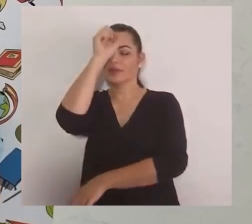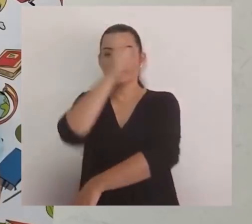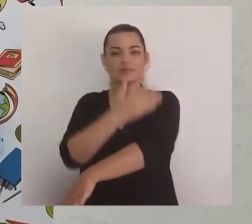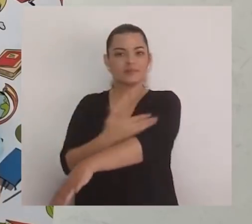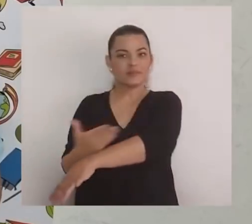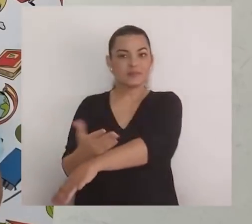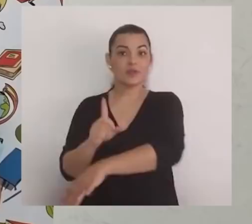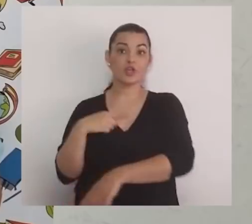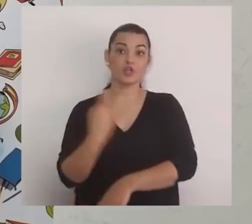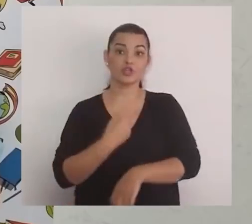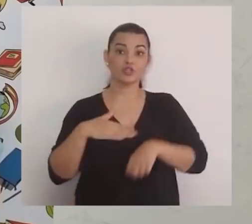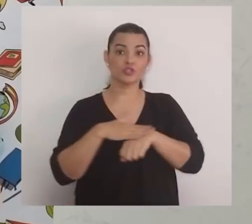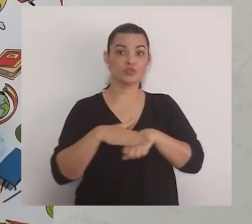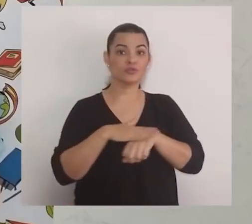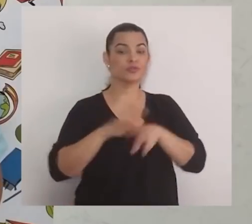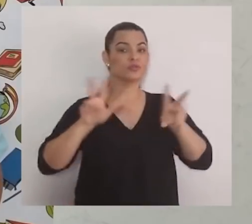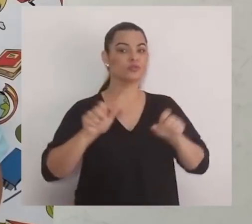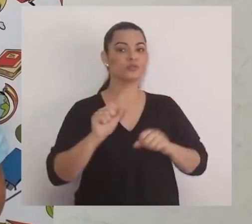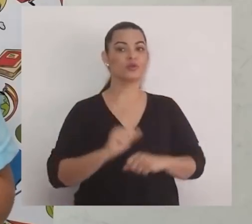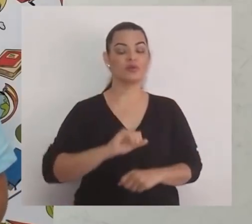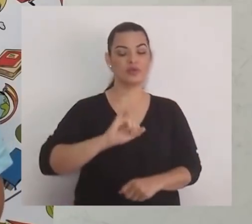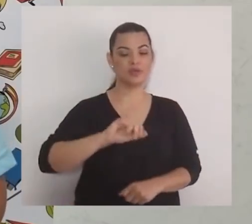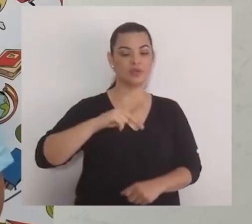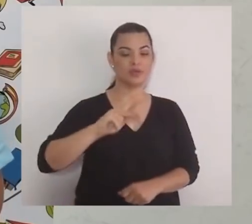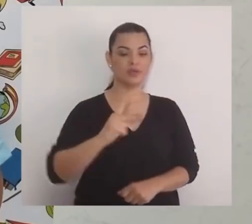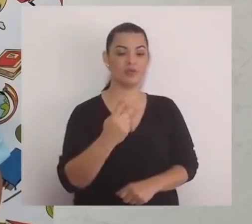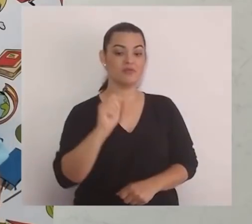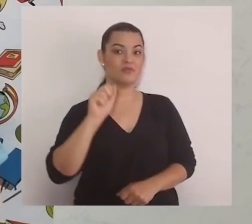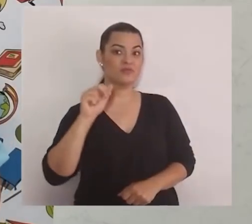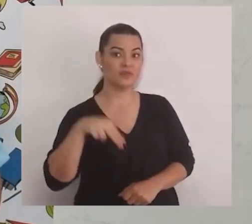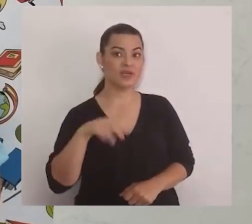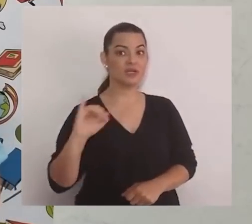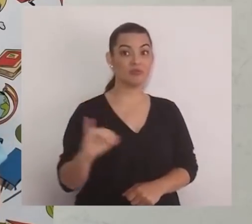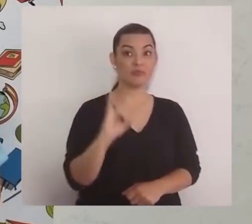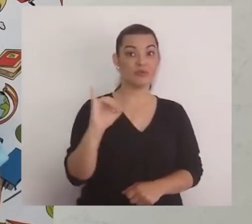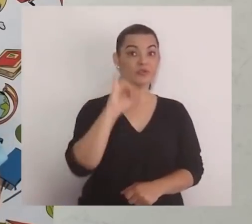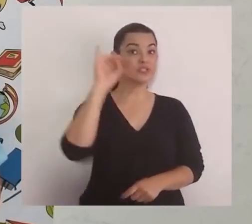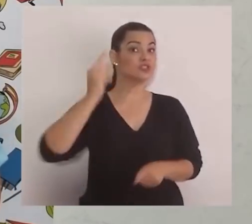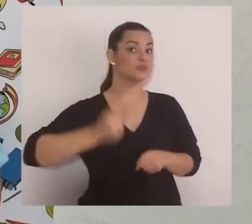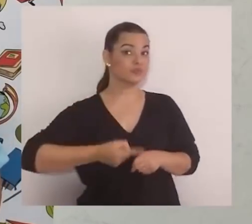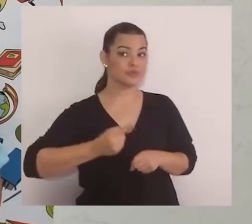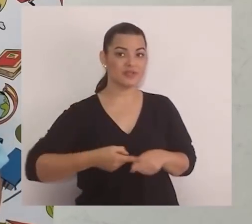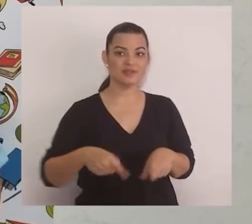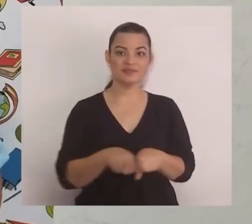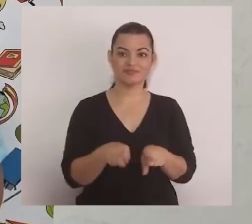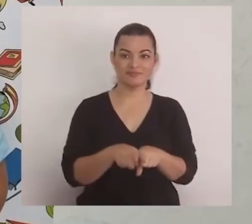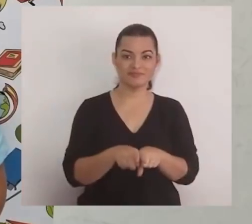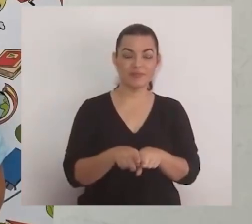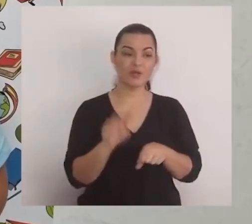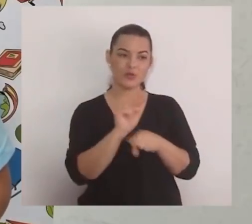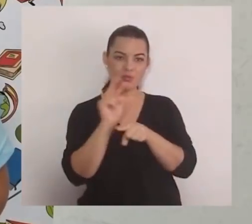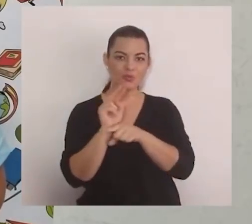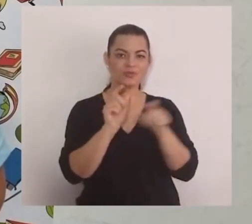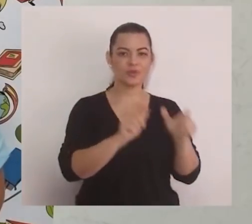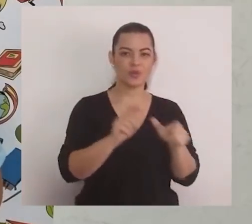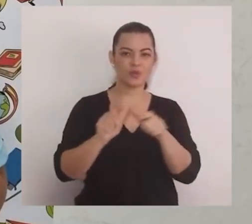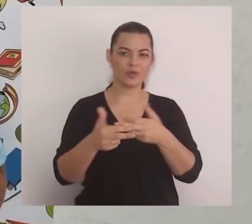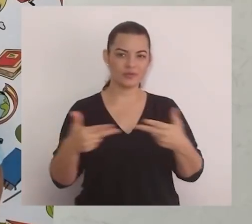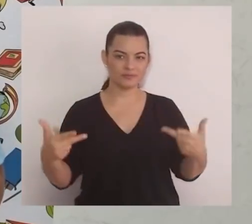rápida. Parece que não, mas termos apenas 2 encontros faz muita